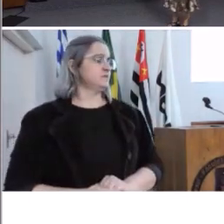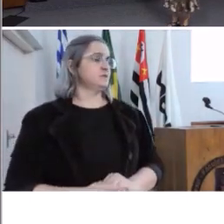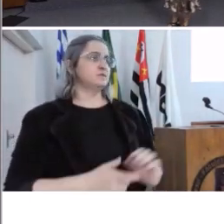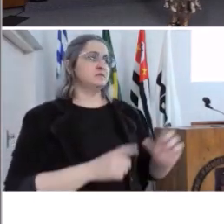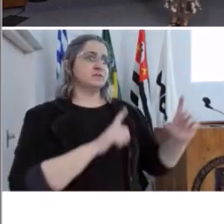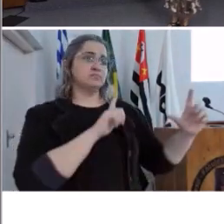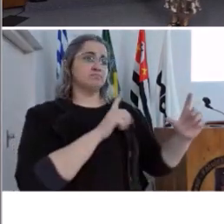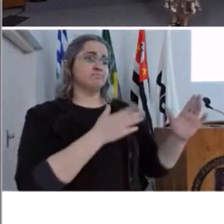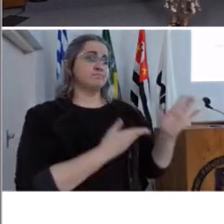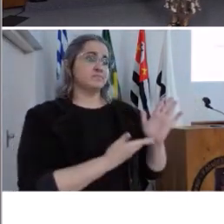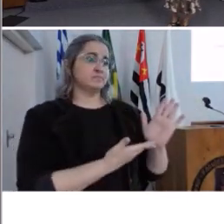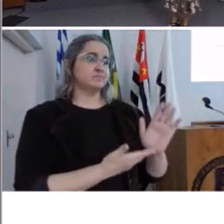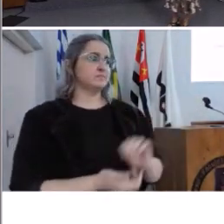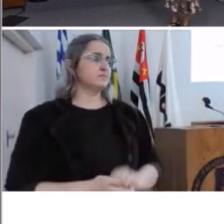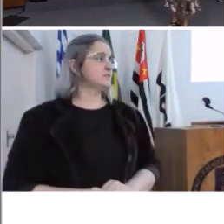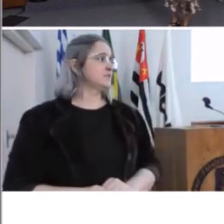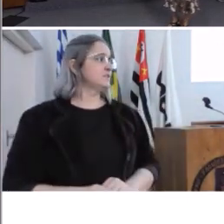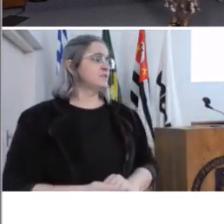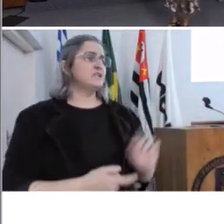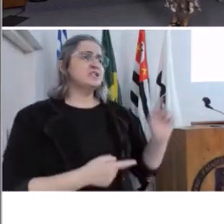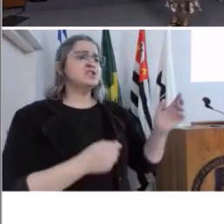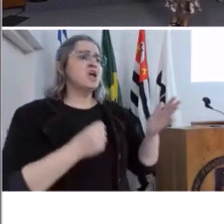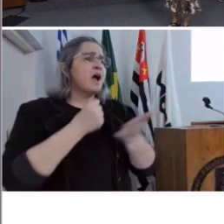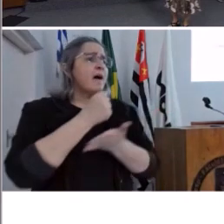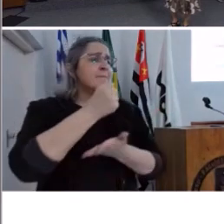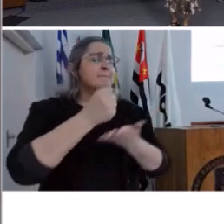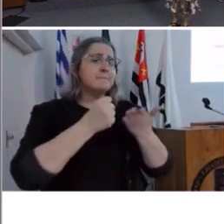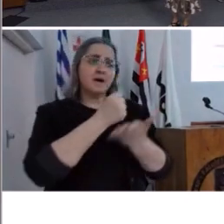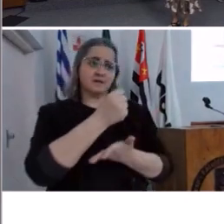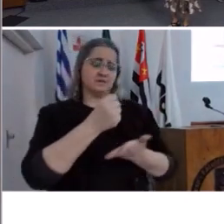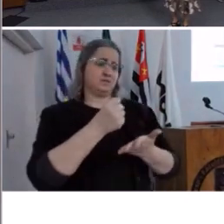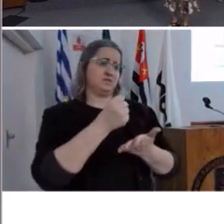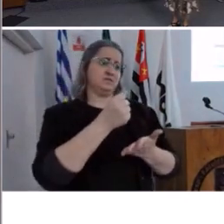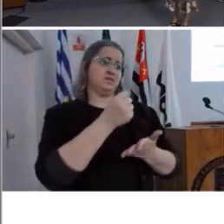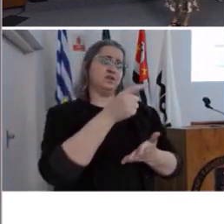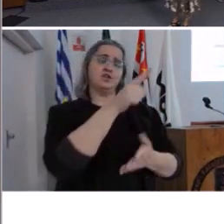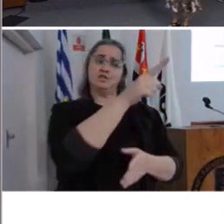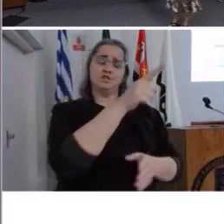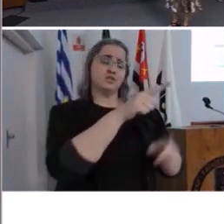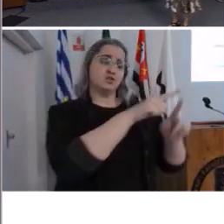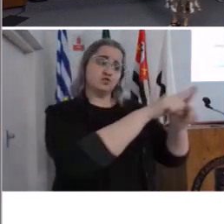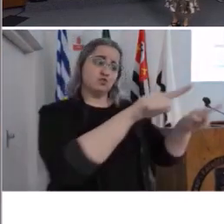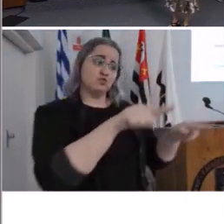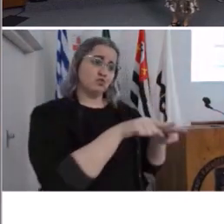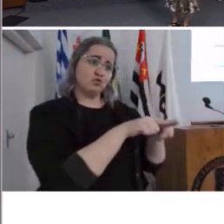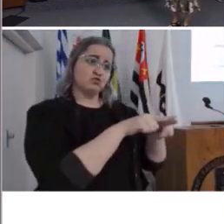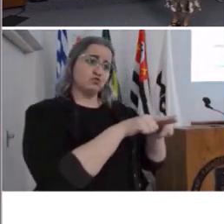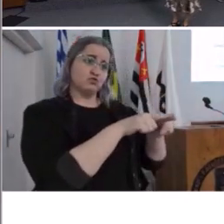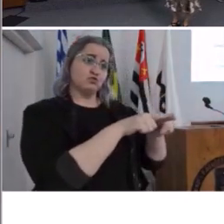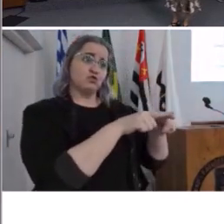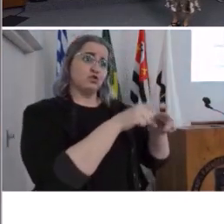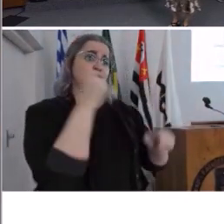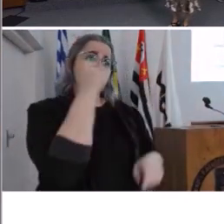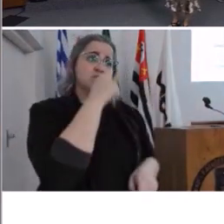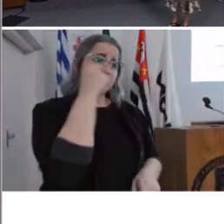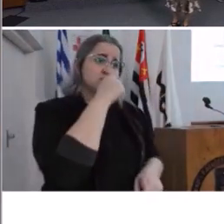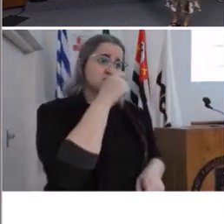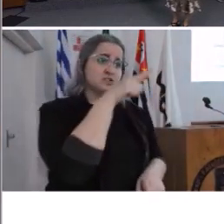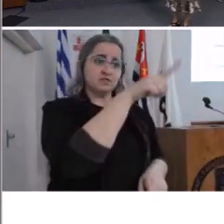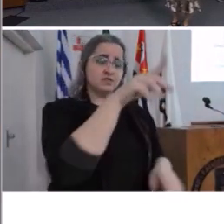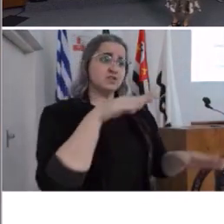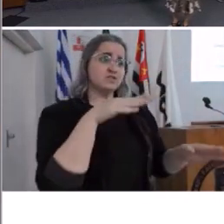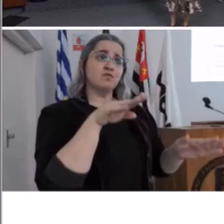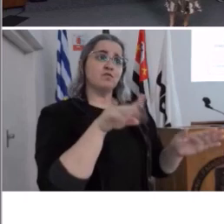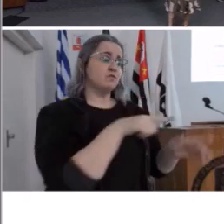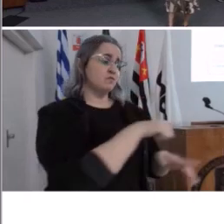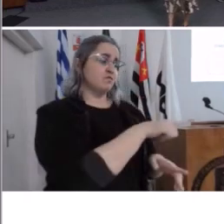Anomalias congênitas, tá bom? Gente, isso é o mínimo vocês vão encontrar no consultório de vocês. No mínimo. Entrou na medicina oral para pacientes